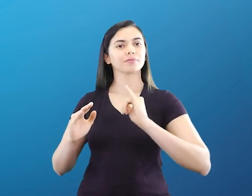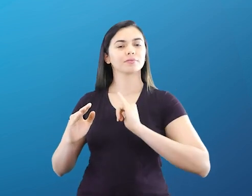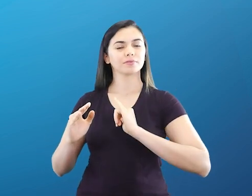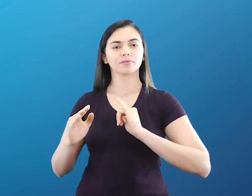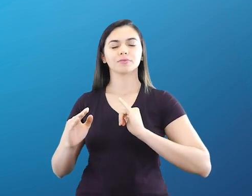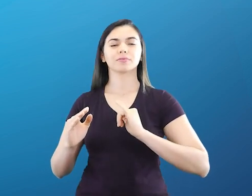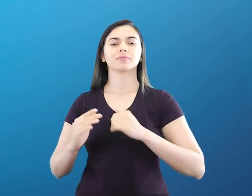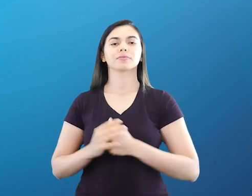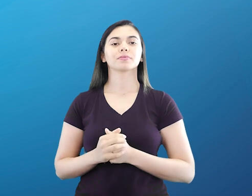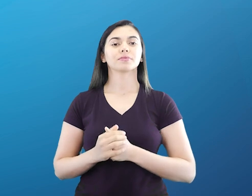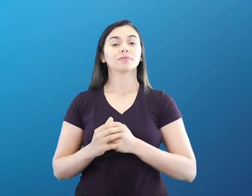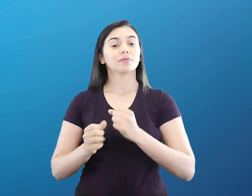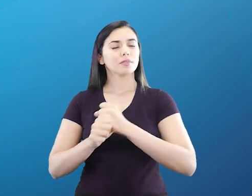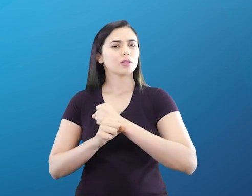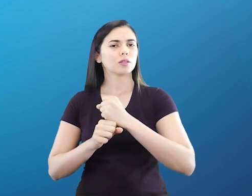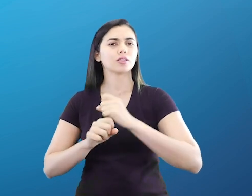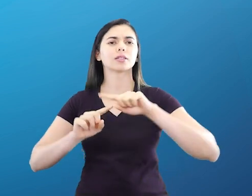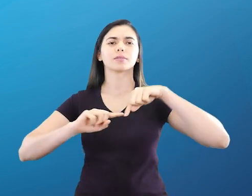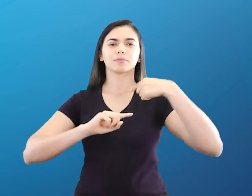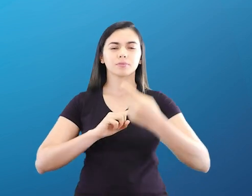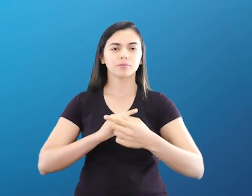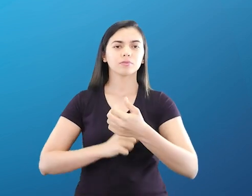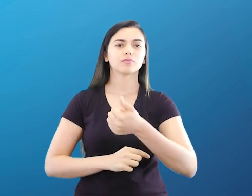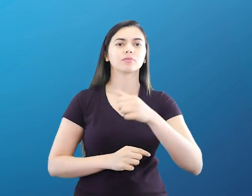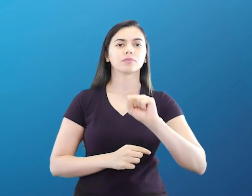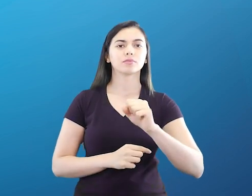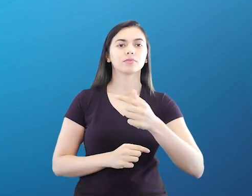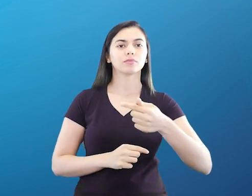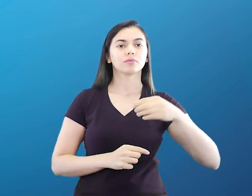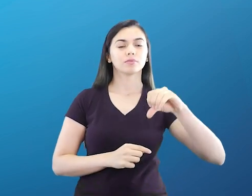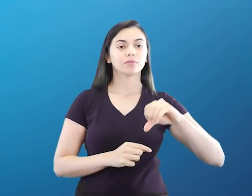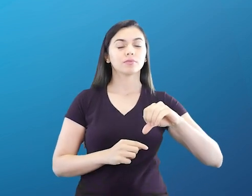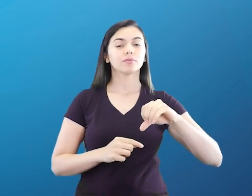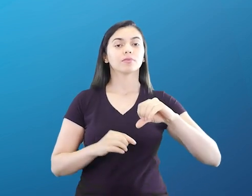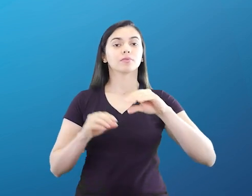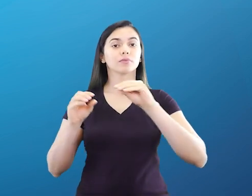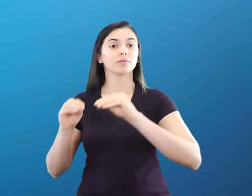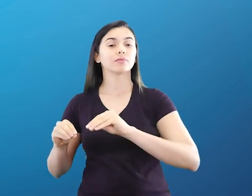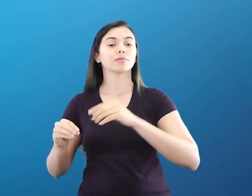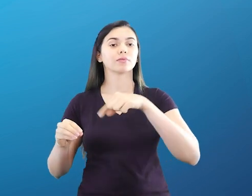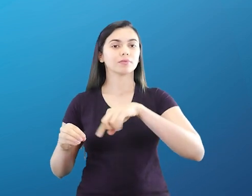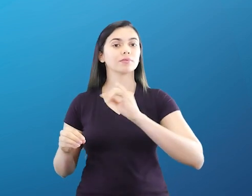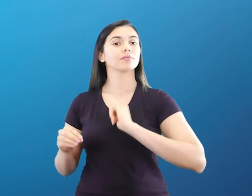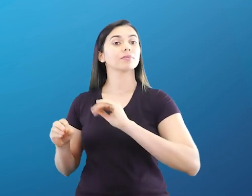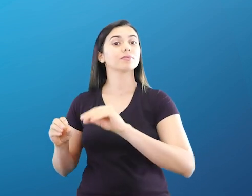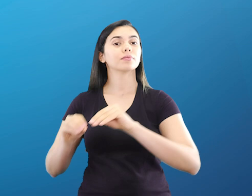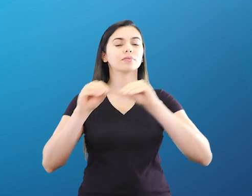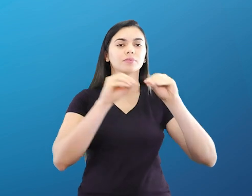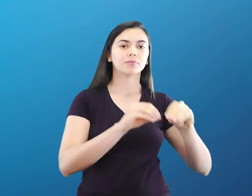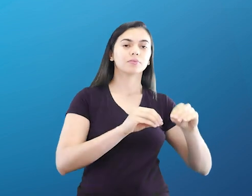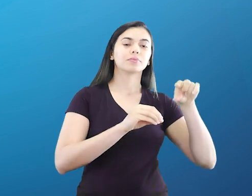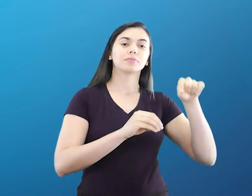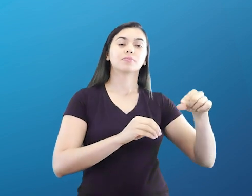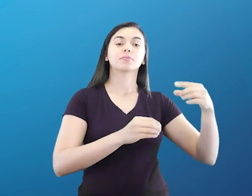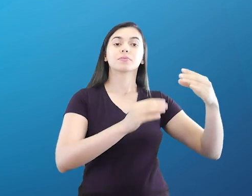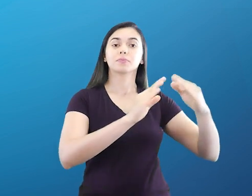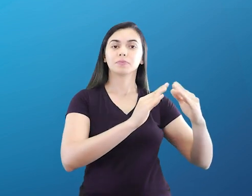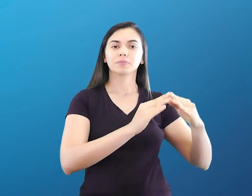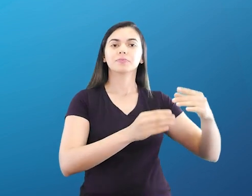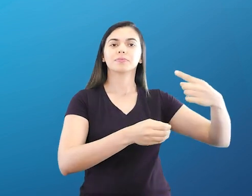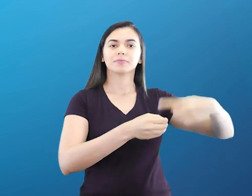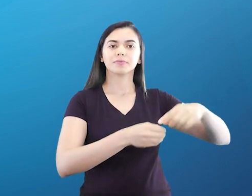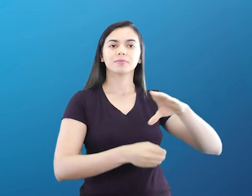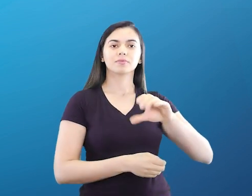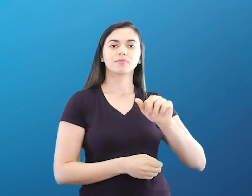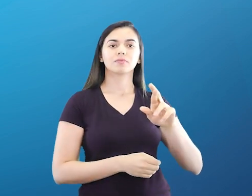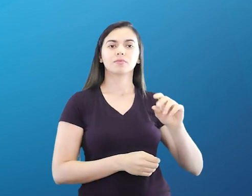anos. Em 1879, ele saiu de Imperatriz para morar na cidade de Carolina,